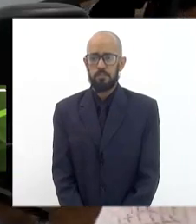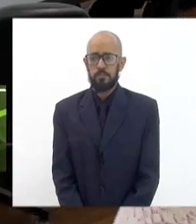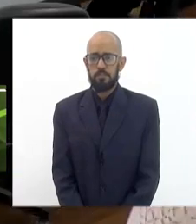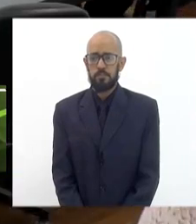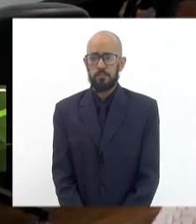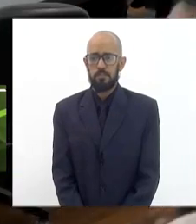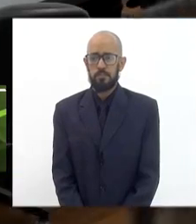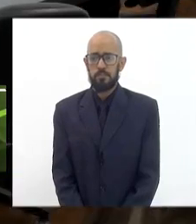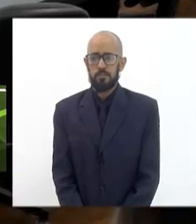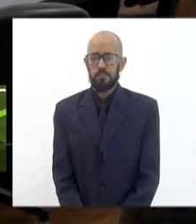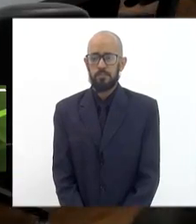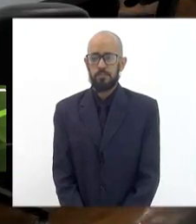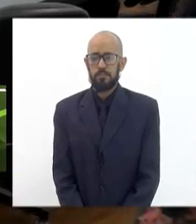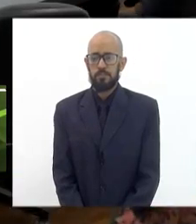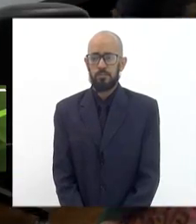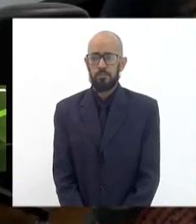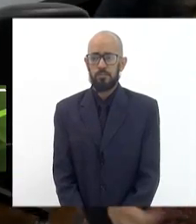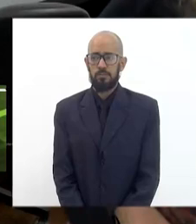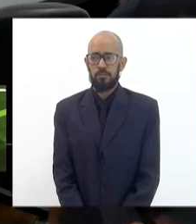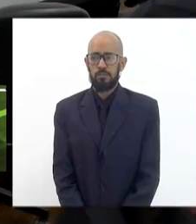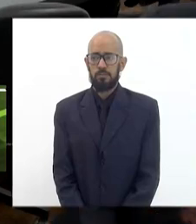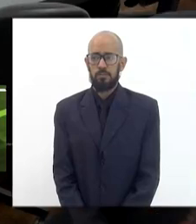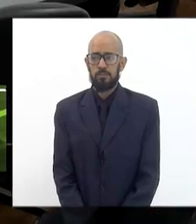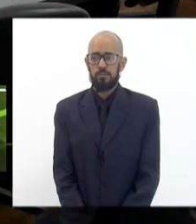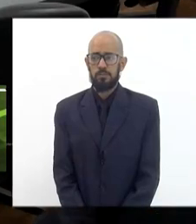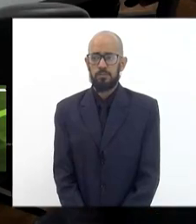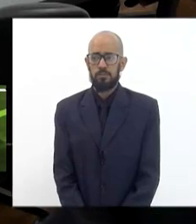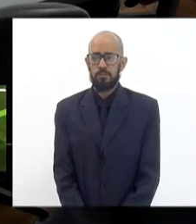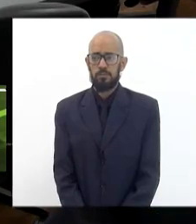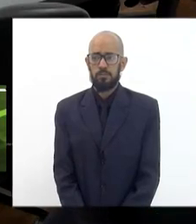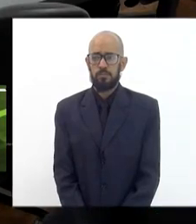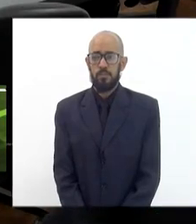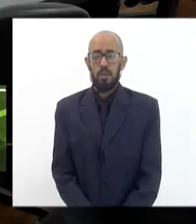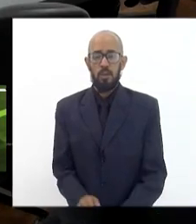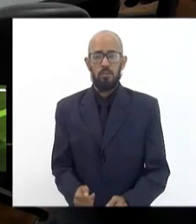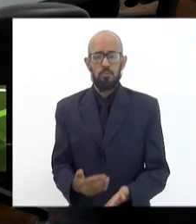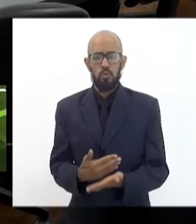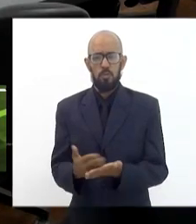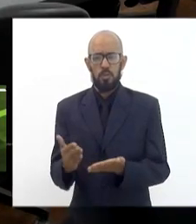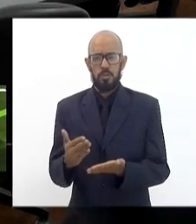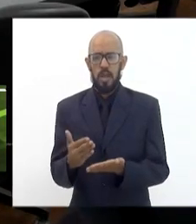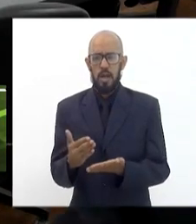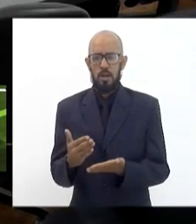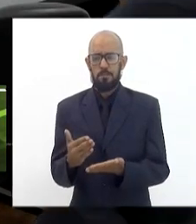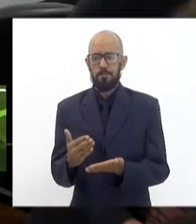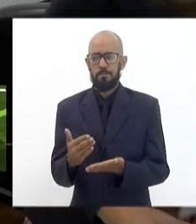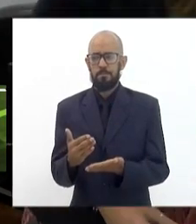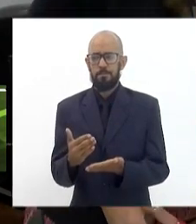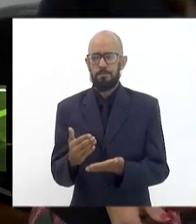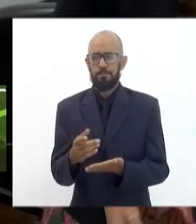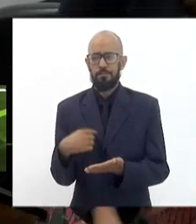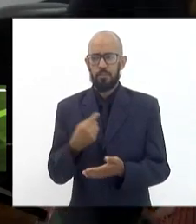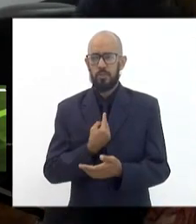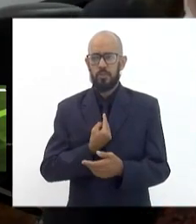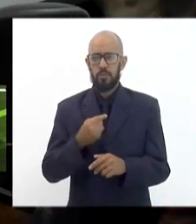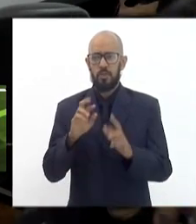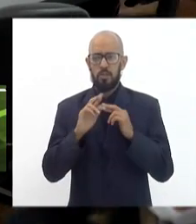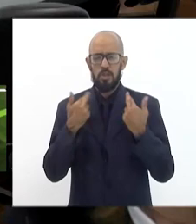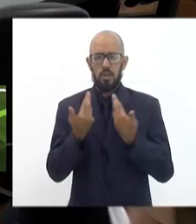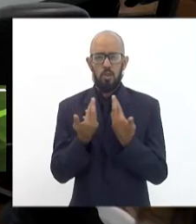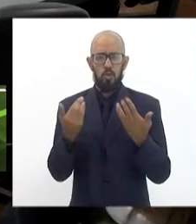E aí e vamos abrir aqui a nossa